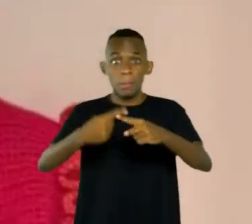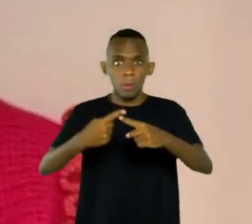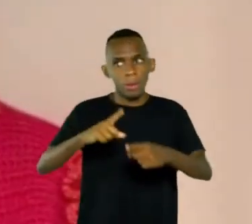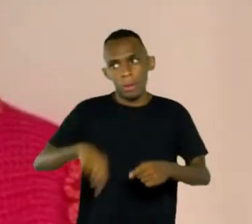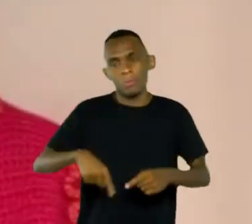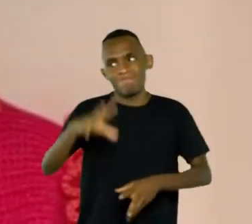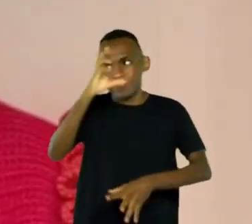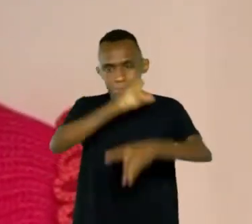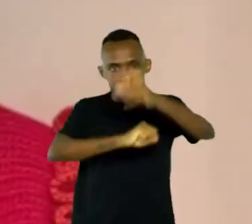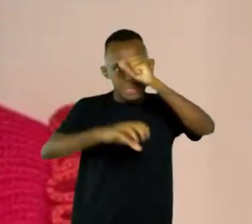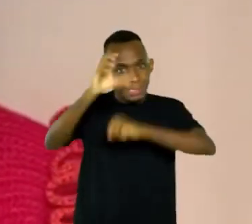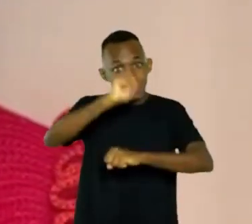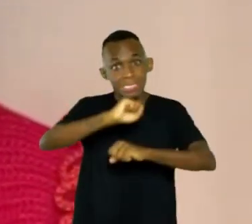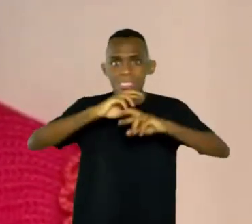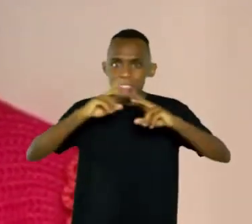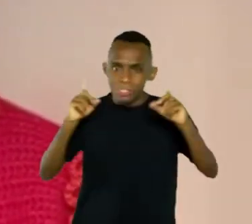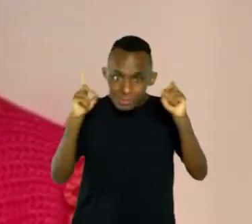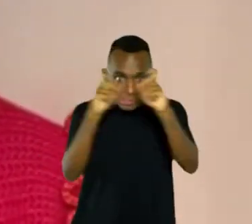entender como viver